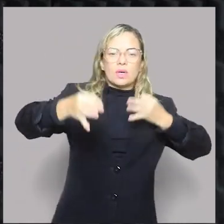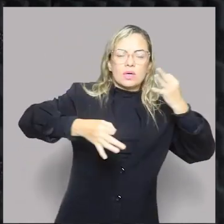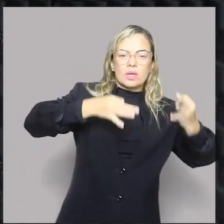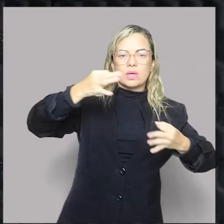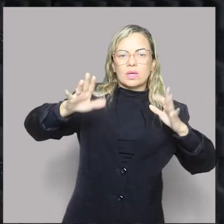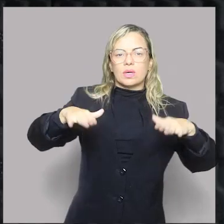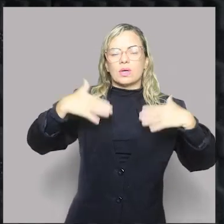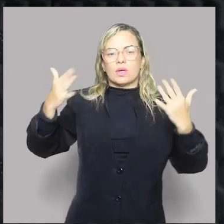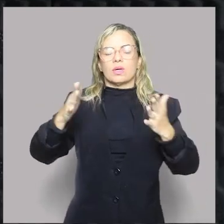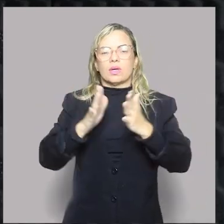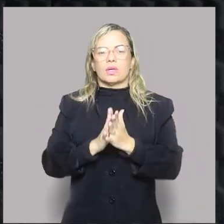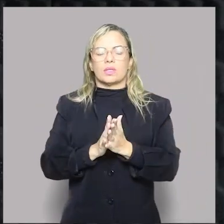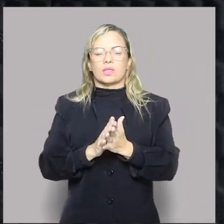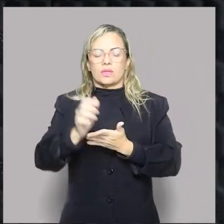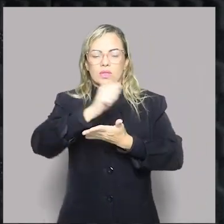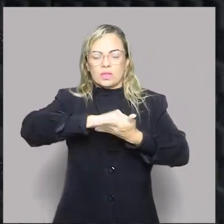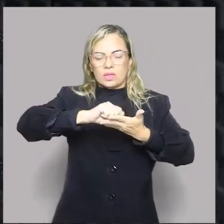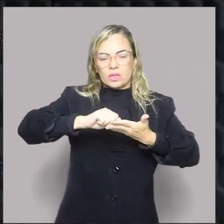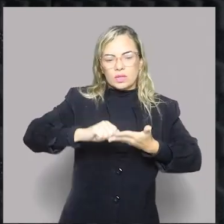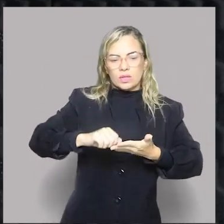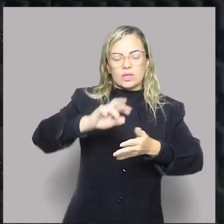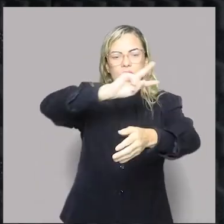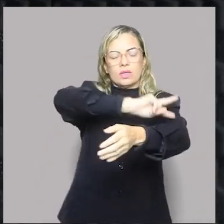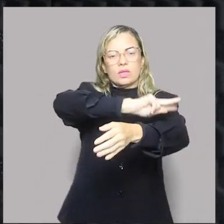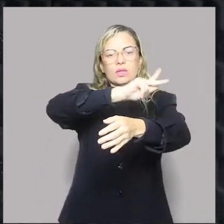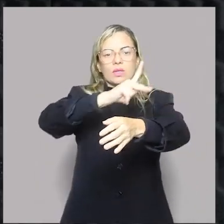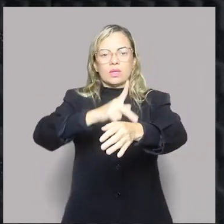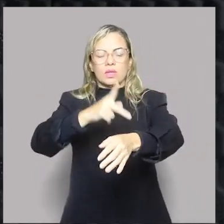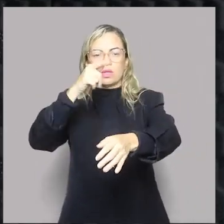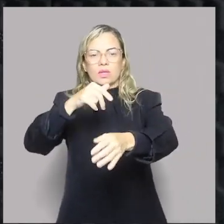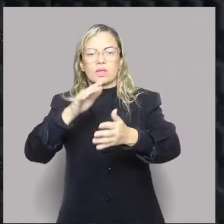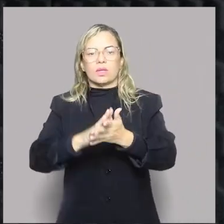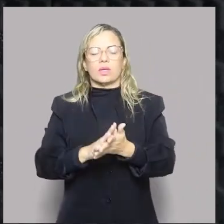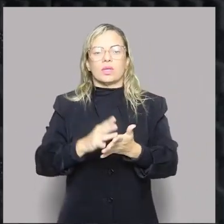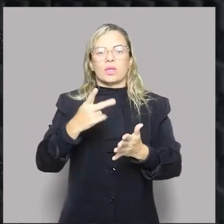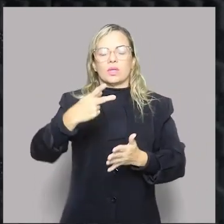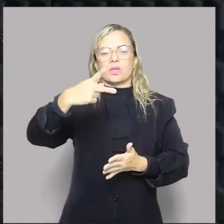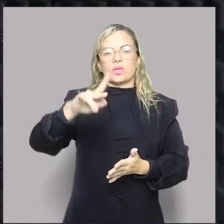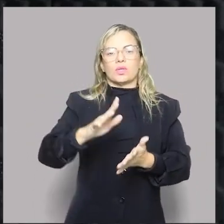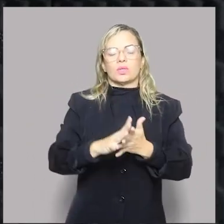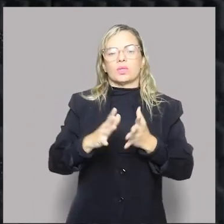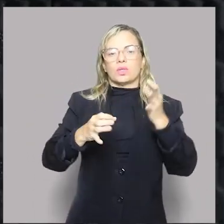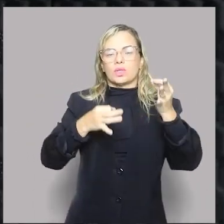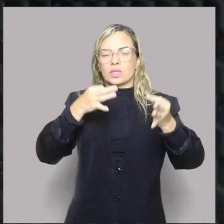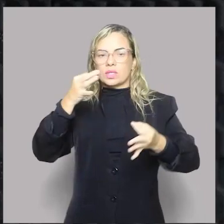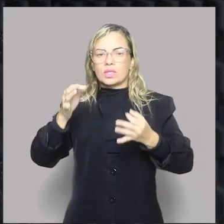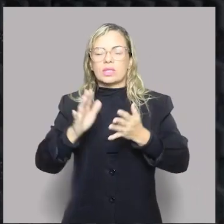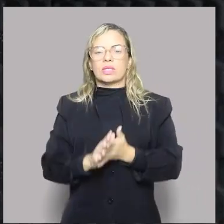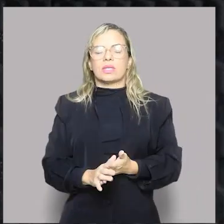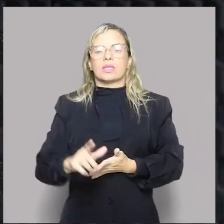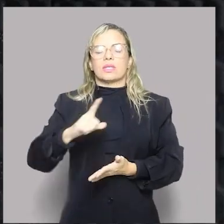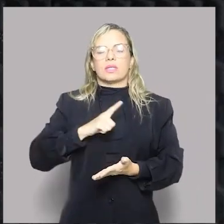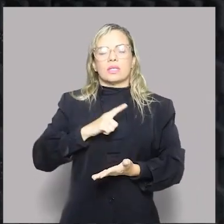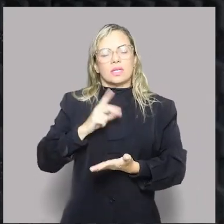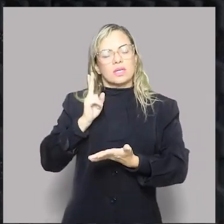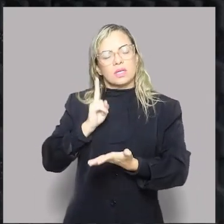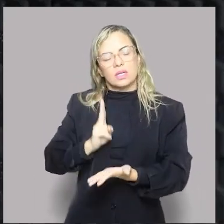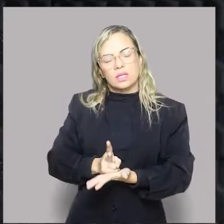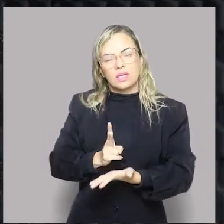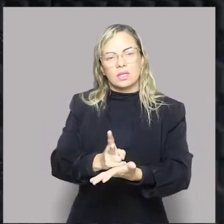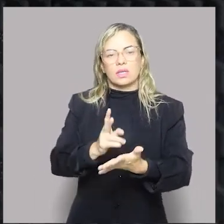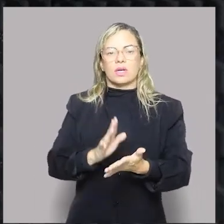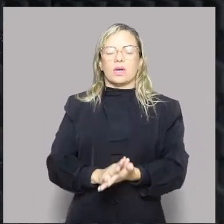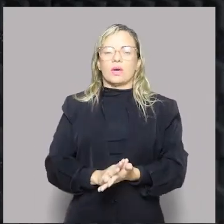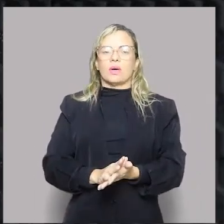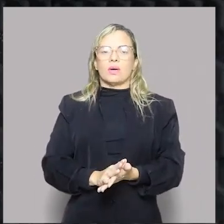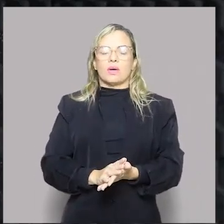faz esse tipo de pergunta, esse tipo de questionamento, você traz muito mais bagagem argumentativa, mais suporte, e